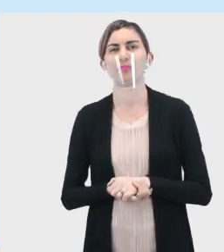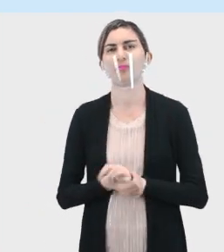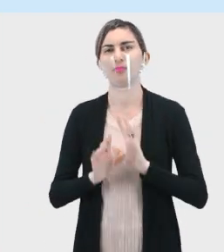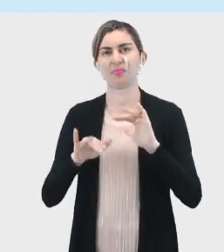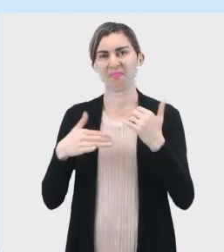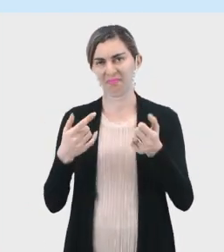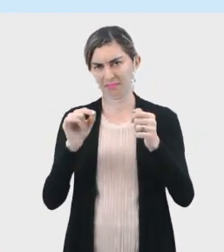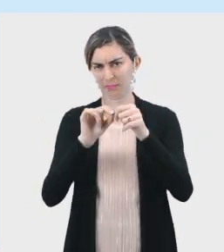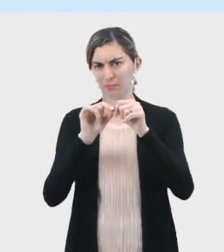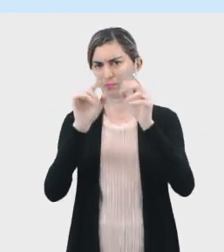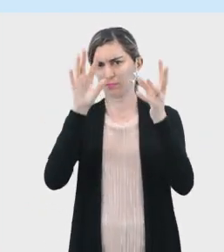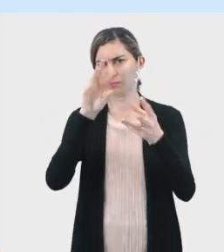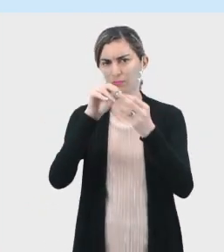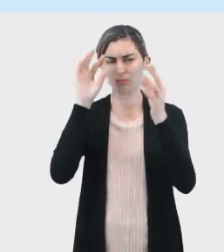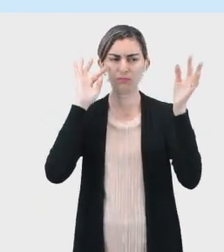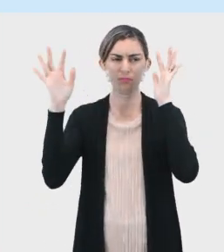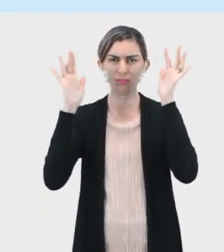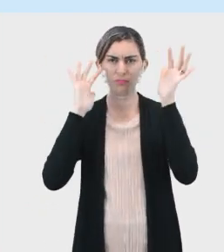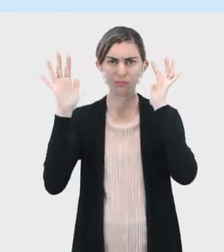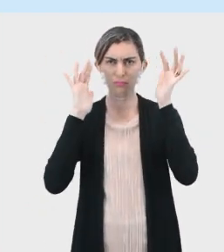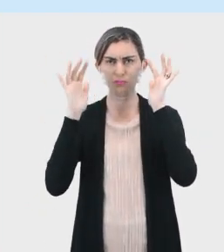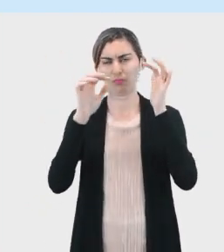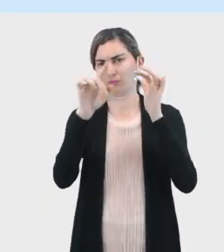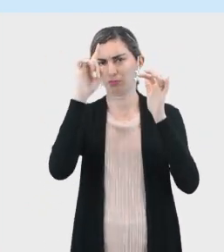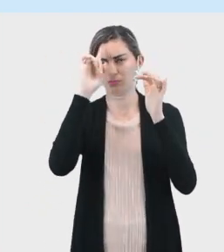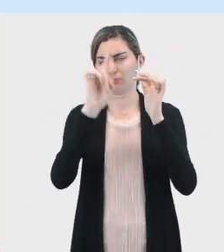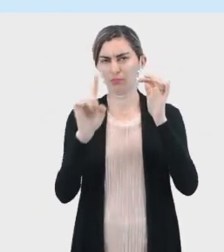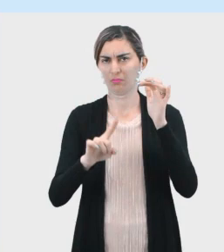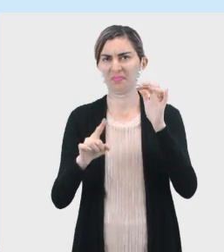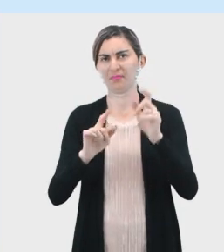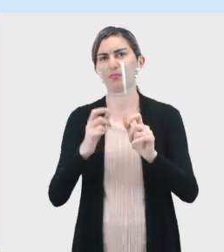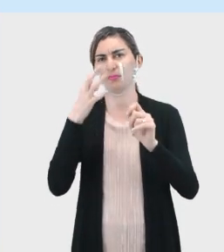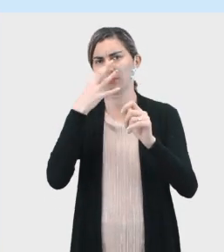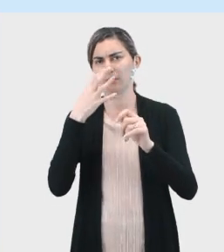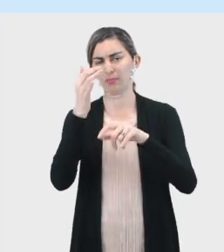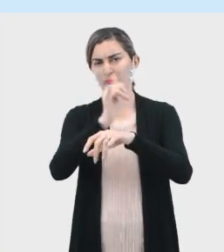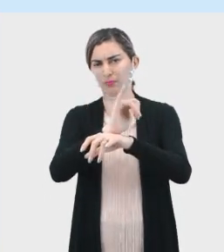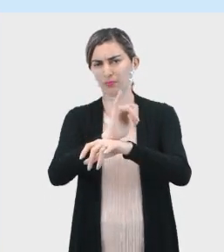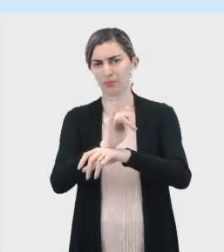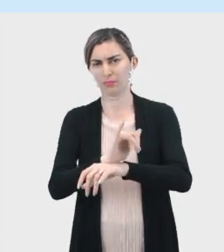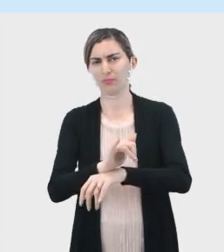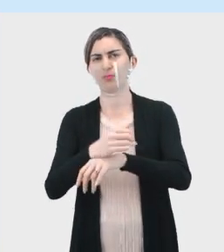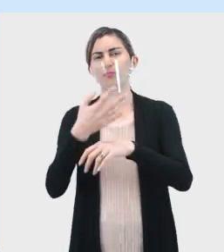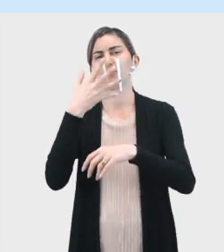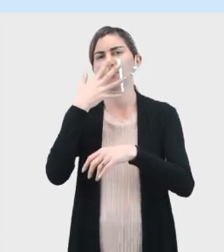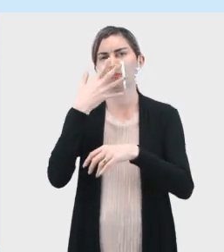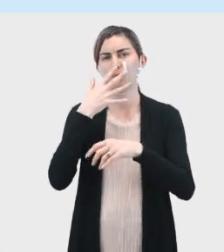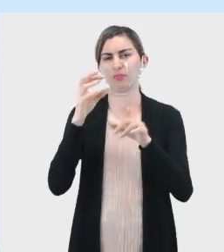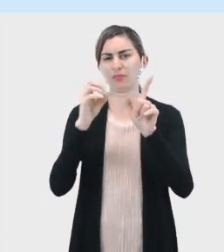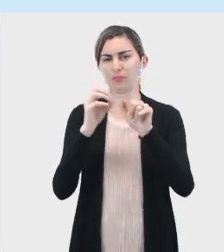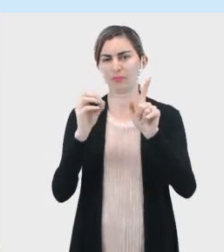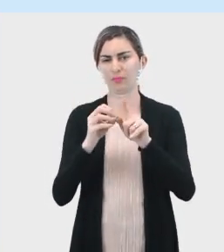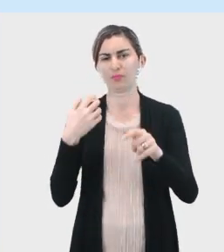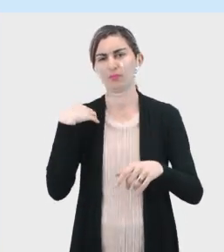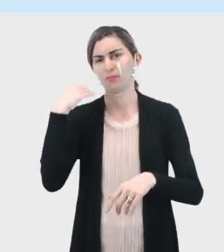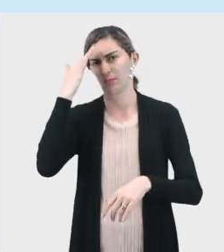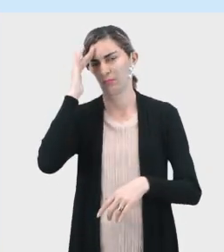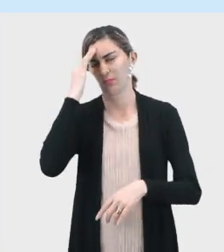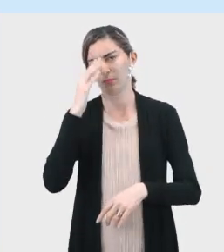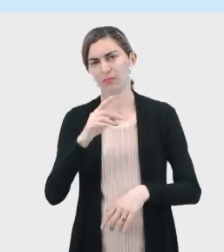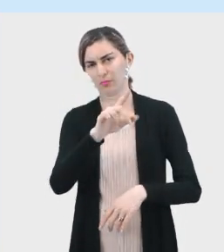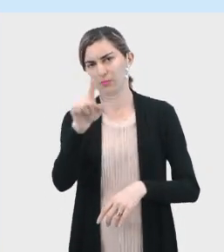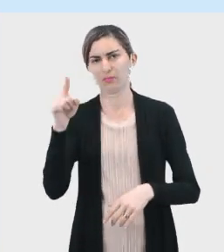ok? Então, feita essa pequena reflexão, se você não sabe, dá uma olhada no YouTube, dá uma olhada no Google